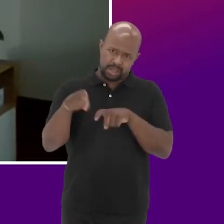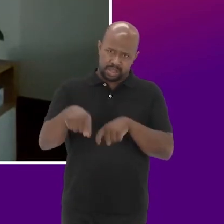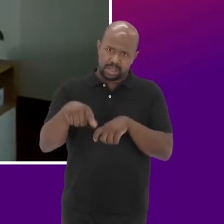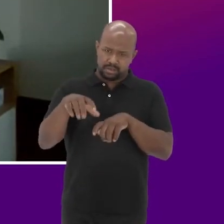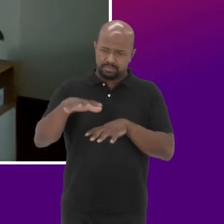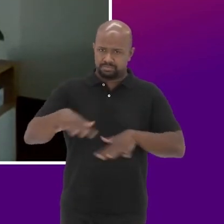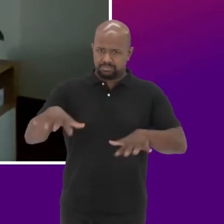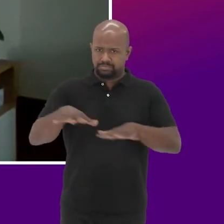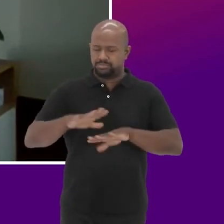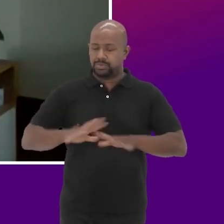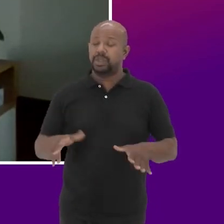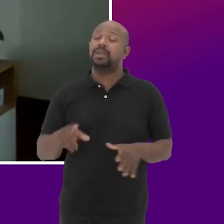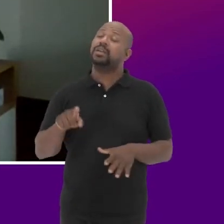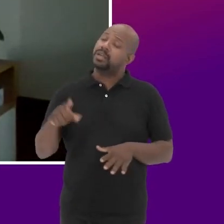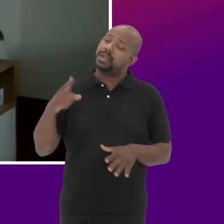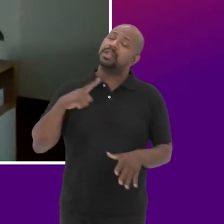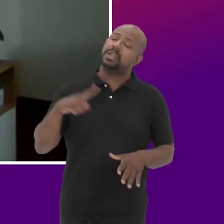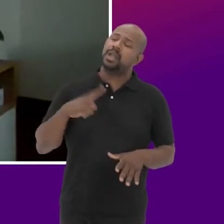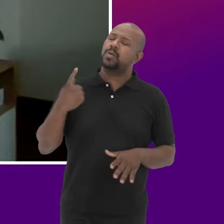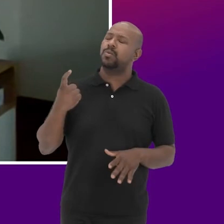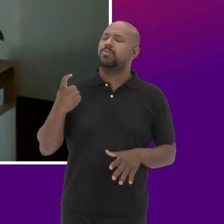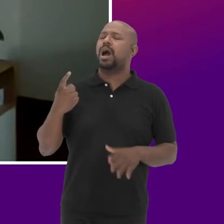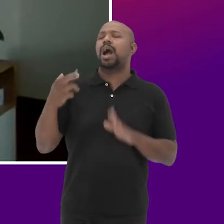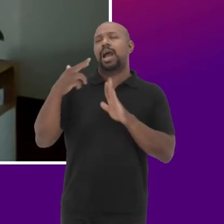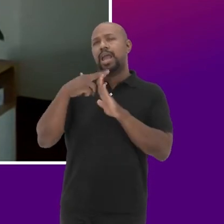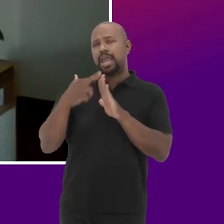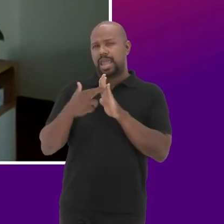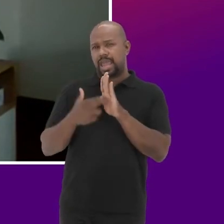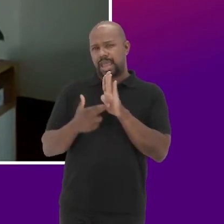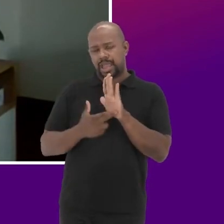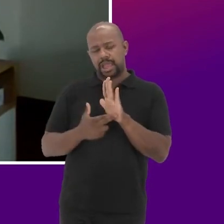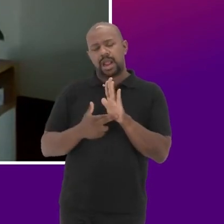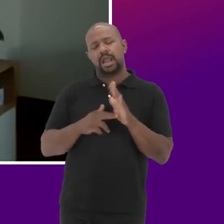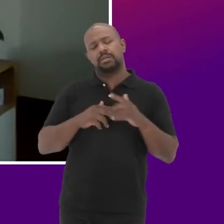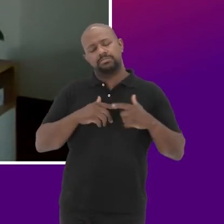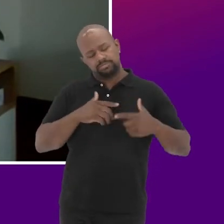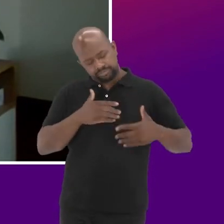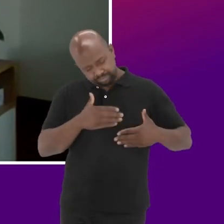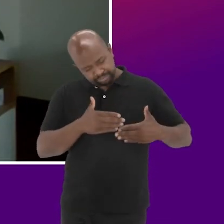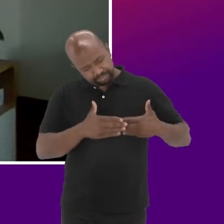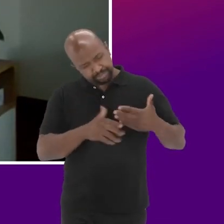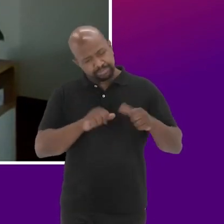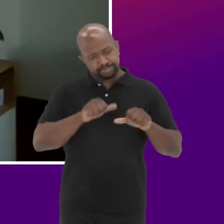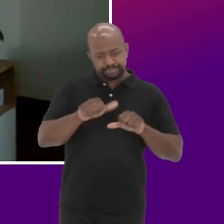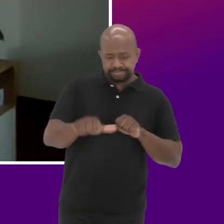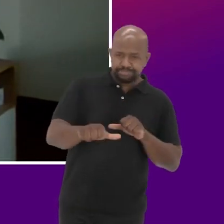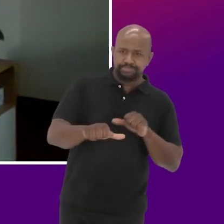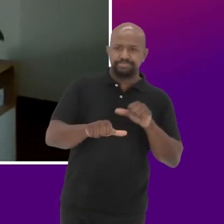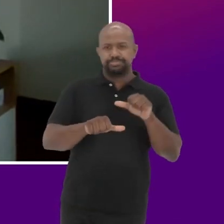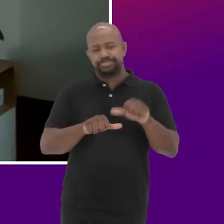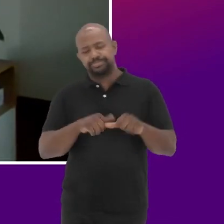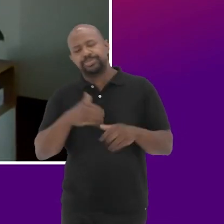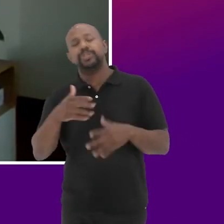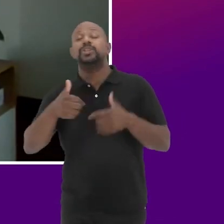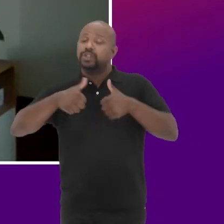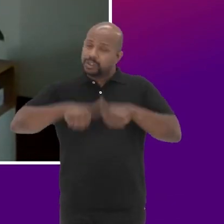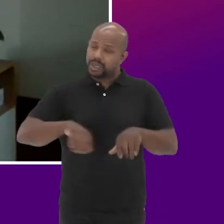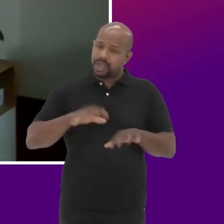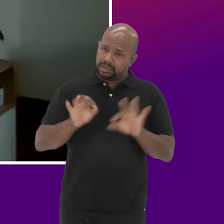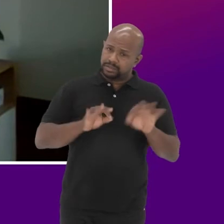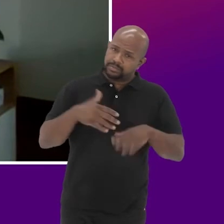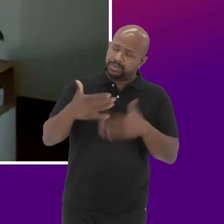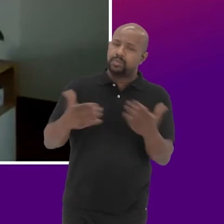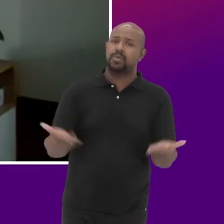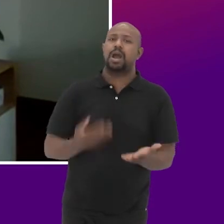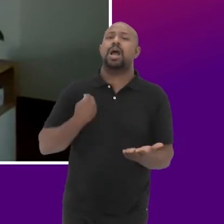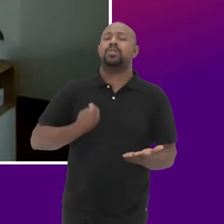agropecuário, que possui uma regra transitória e que está sendo desenvolvida